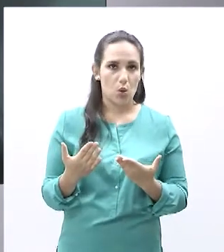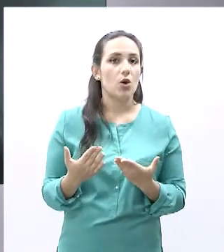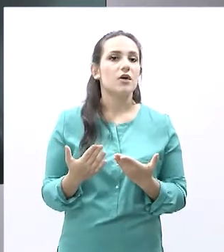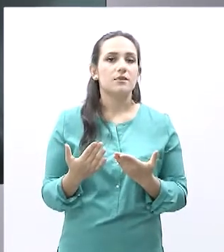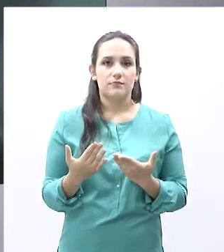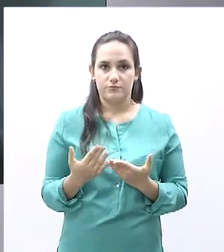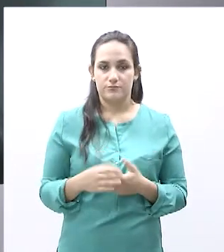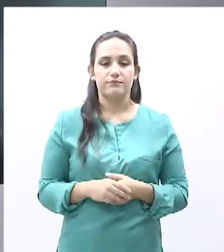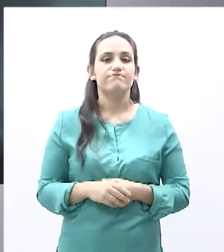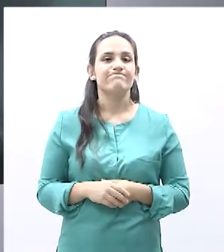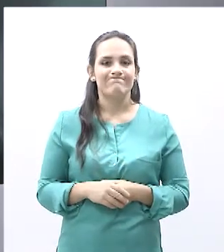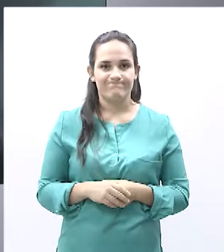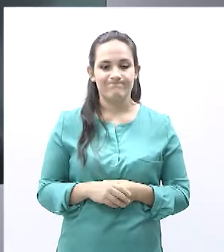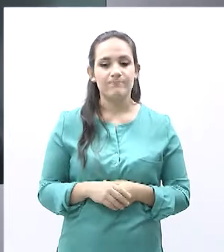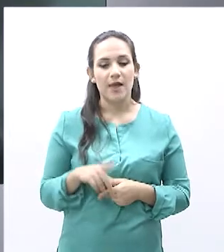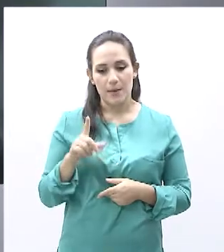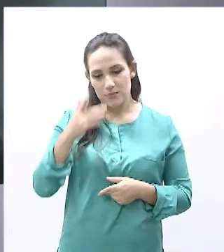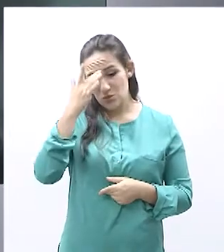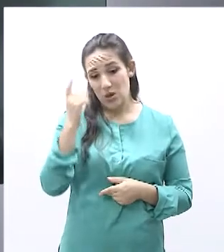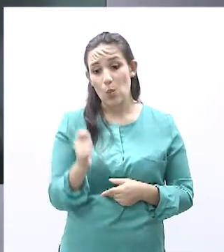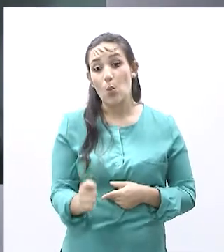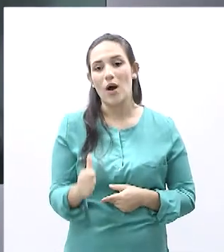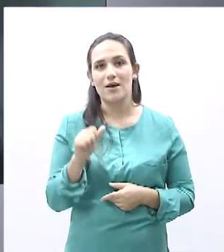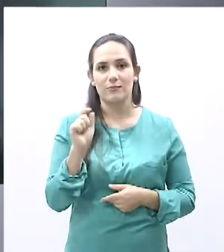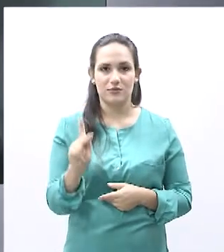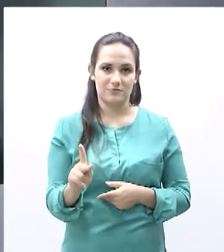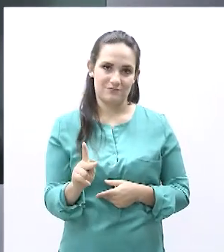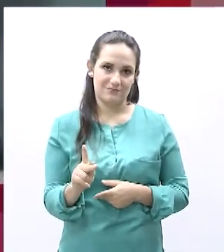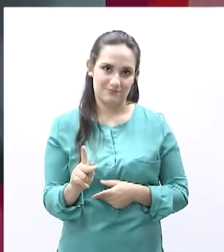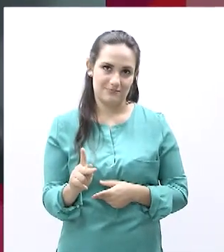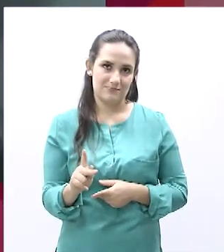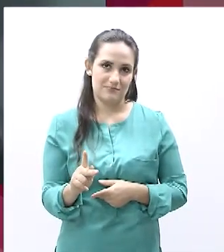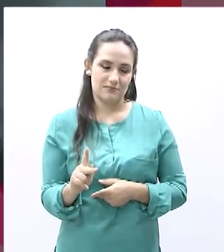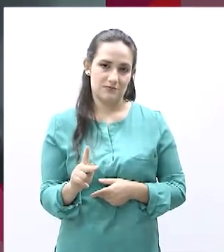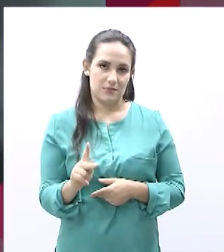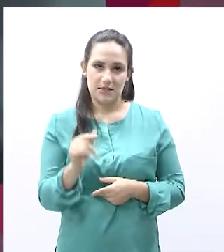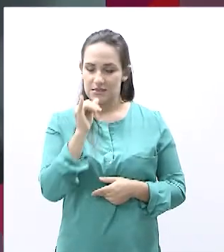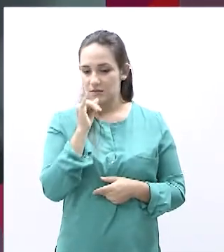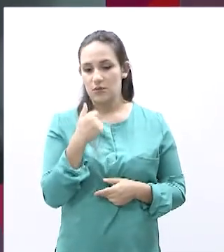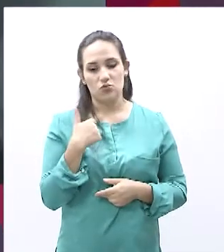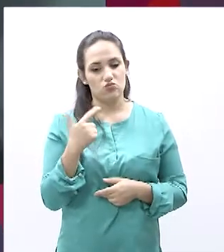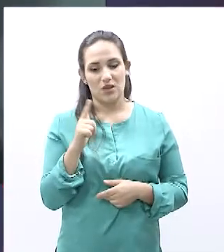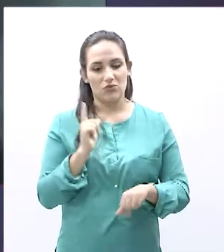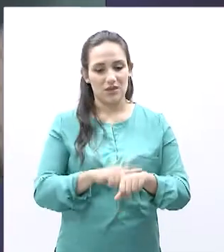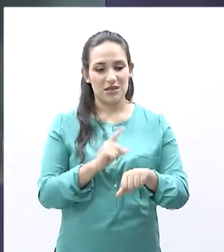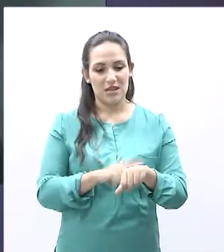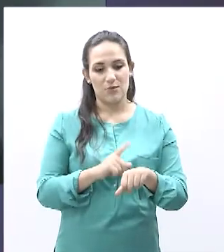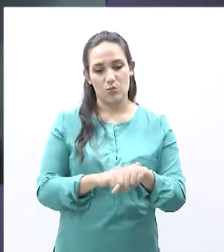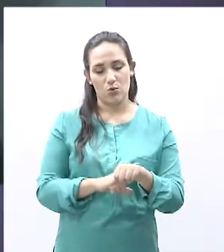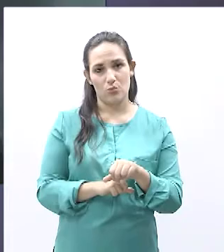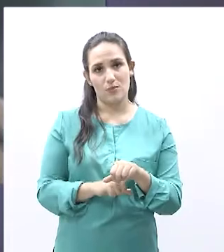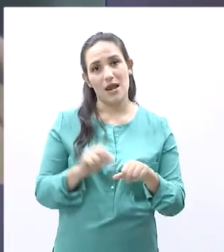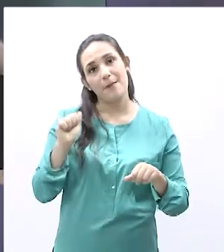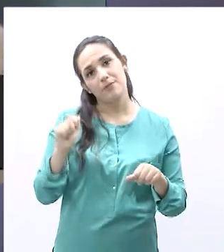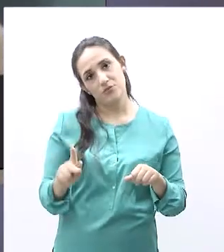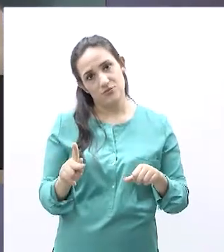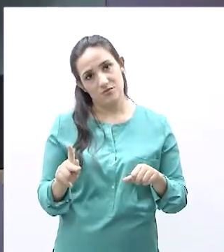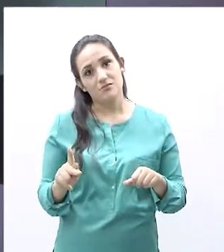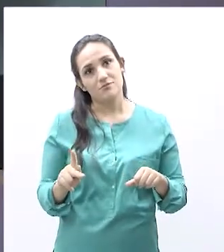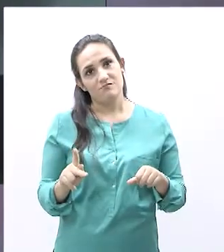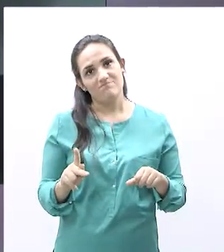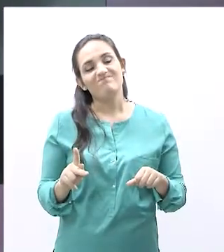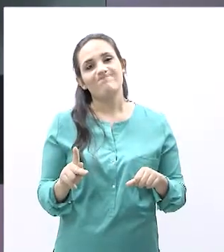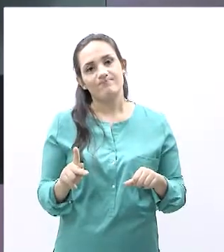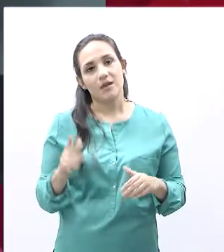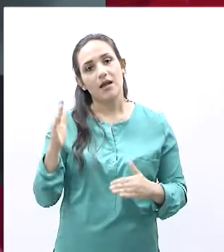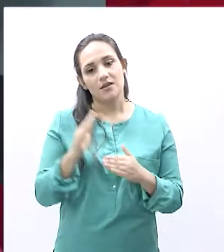transição, elas são exatamente para aquelas pessoas que não tinham tempo de contribuição e idade para se aposentar em